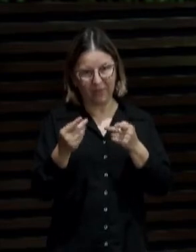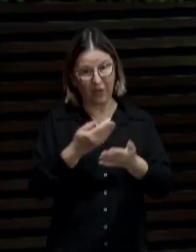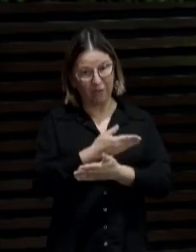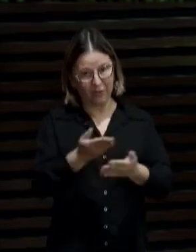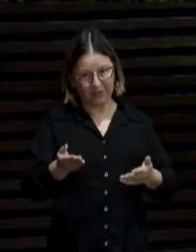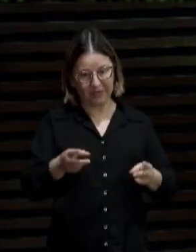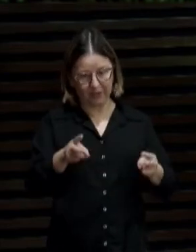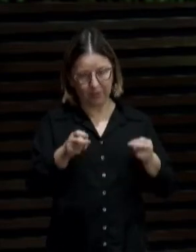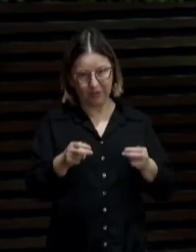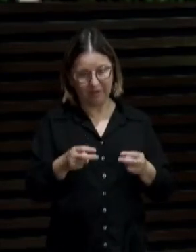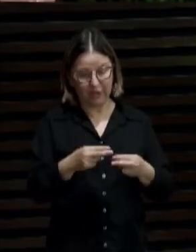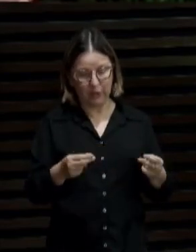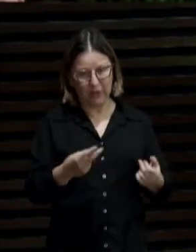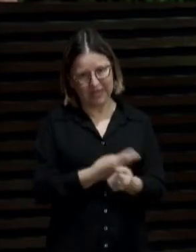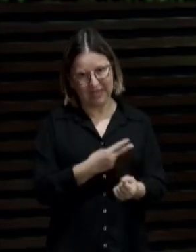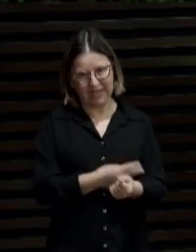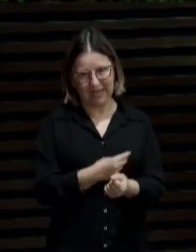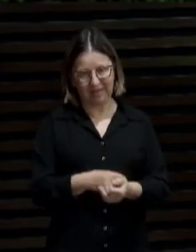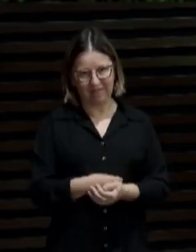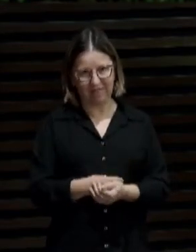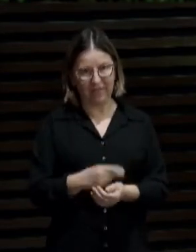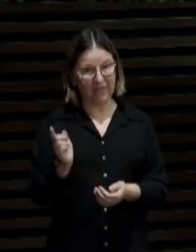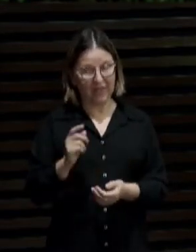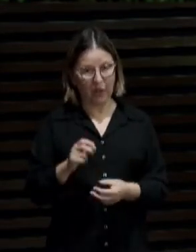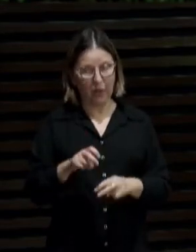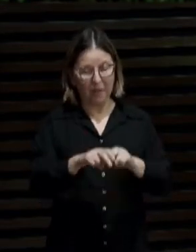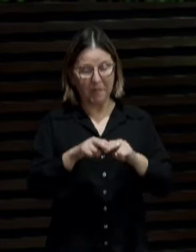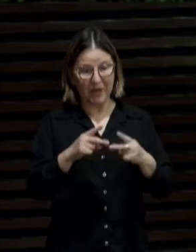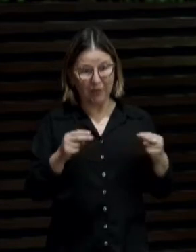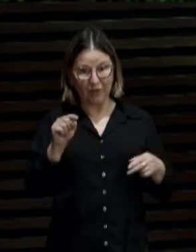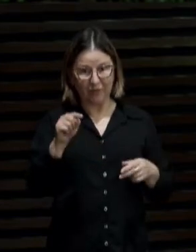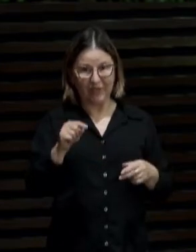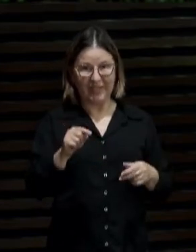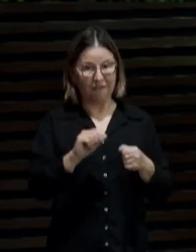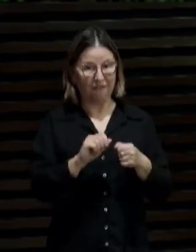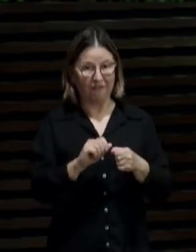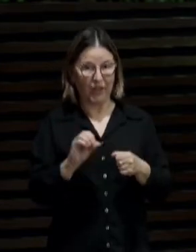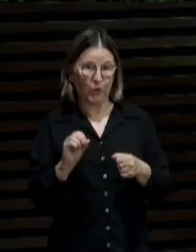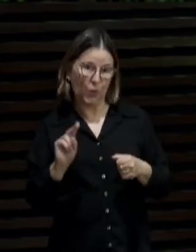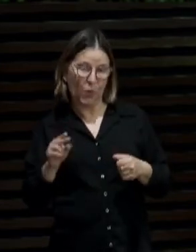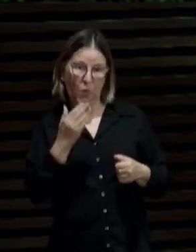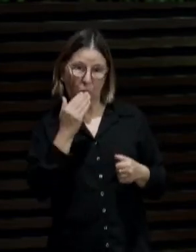erradas. Não é o que você faz ou o que você come que vai te justificar.